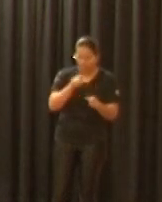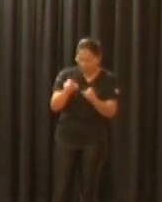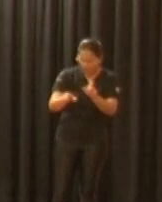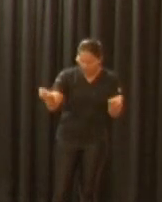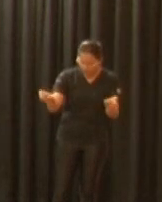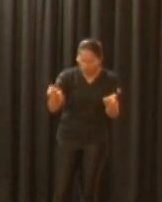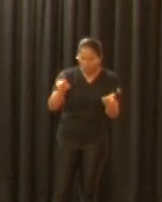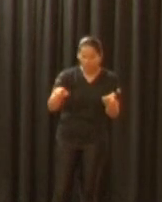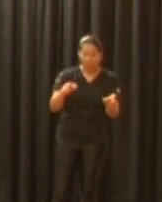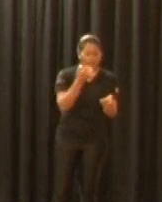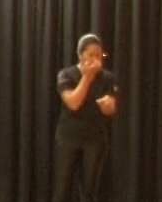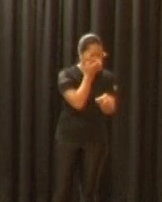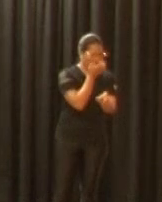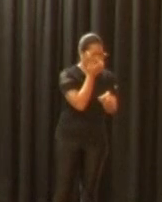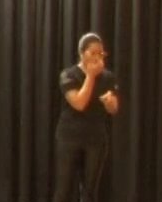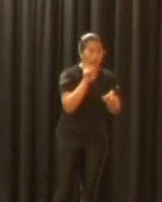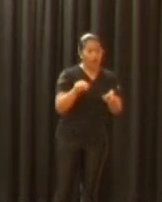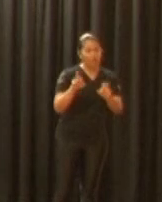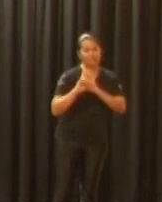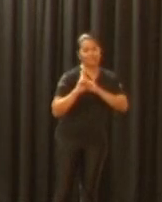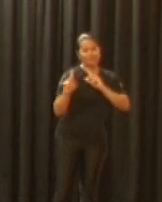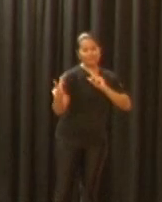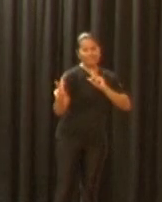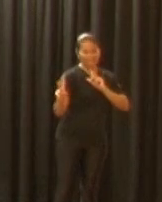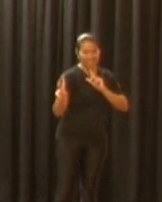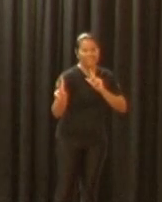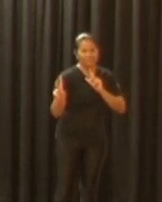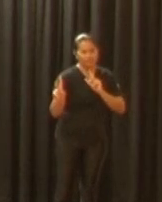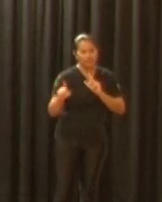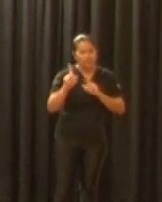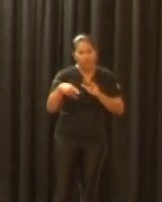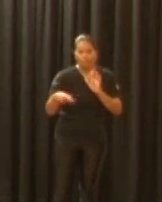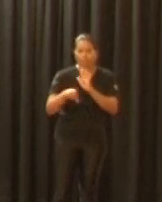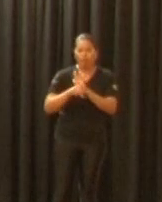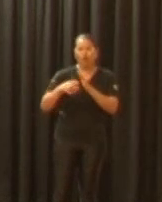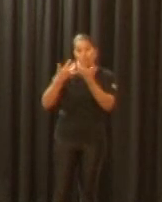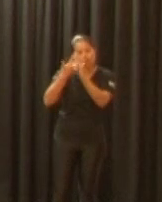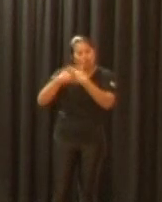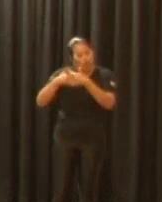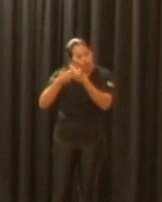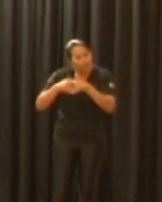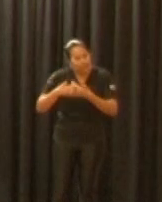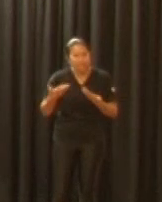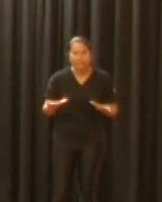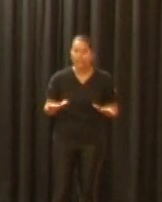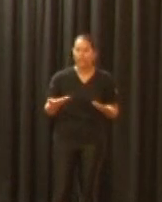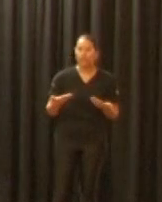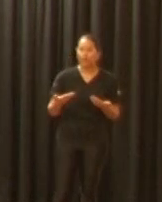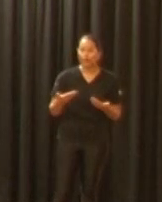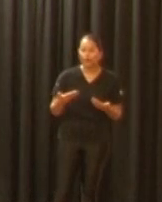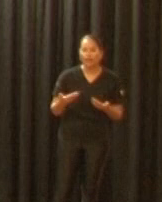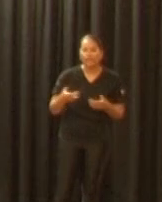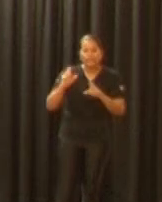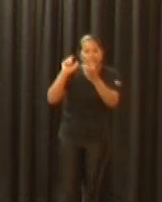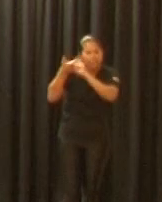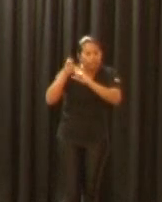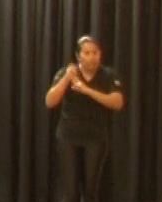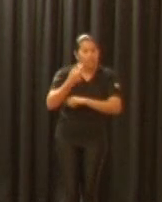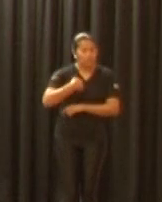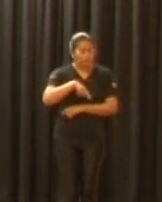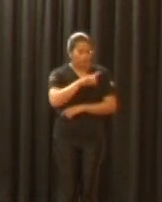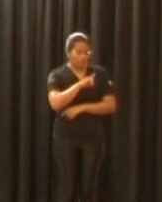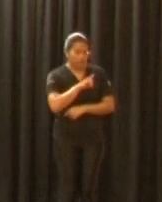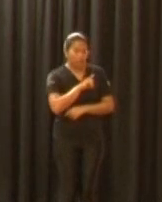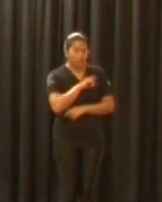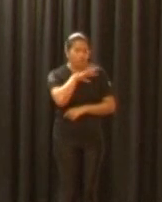temos razão, né, muito nesse sentido da cognição, do intelecto. Então, nós não somos animais. Aqueles que não